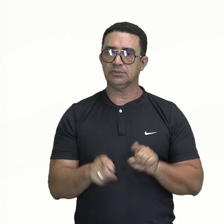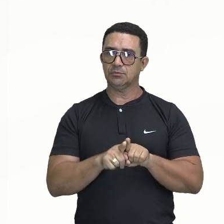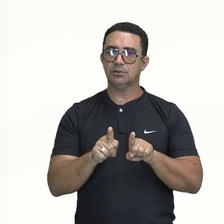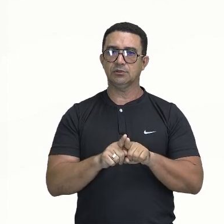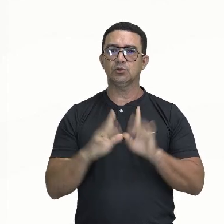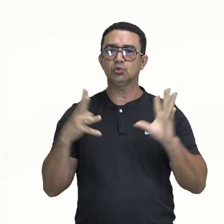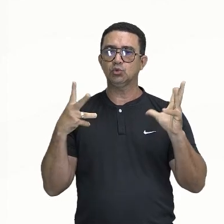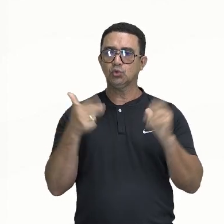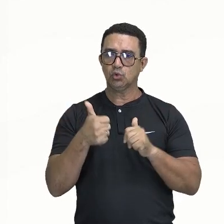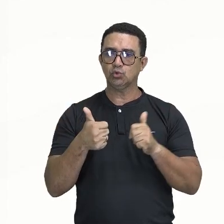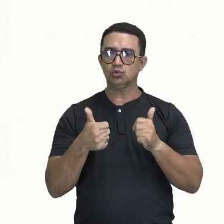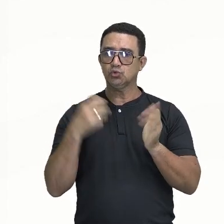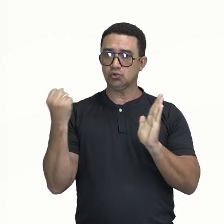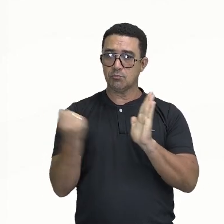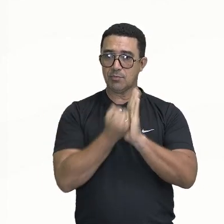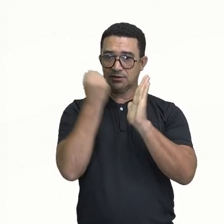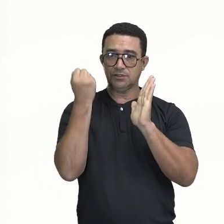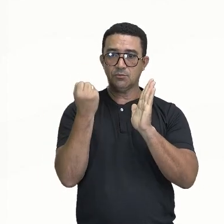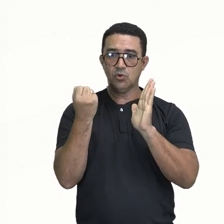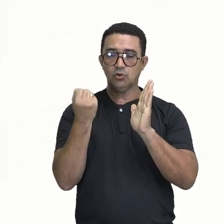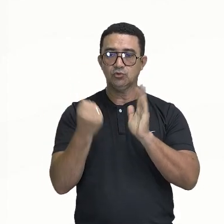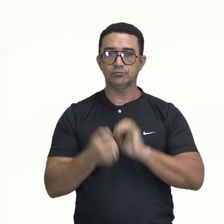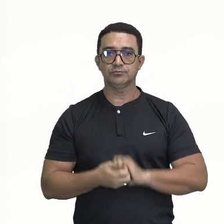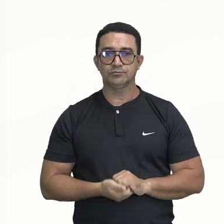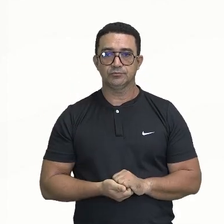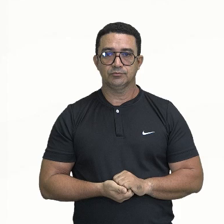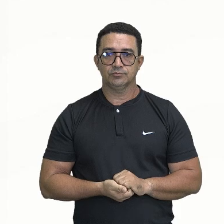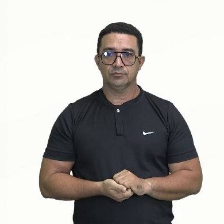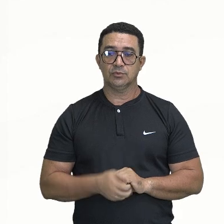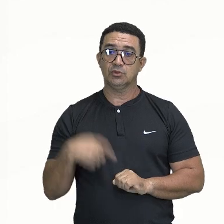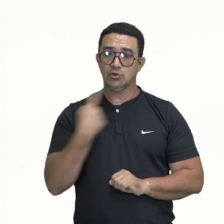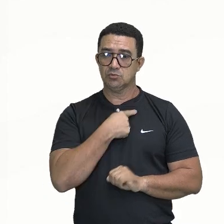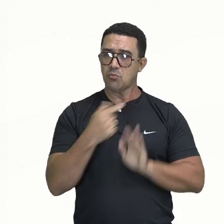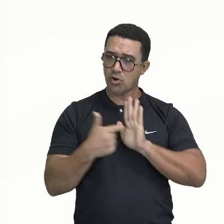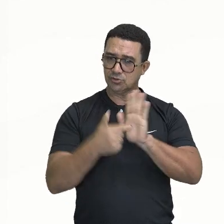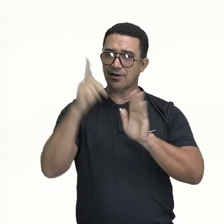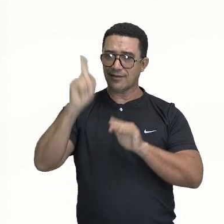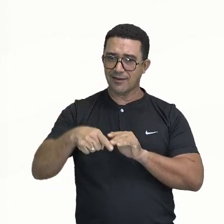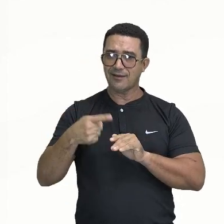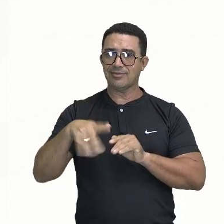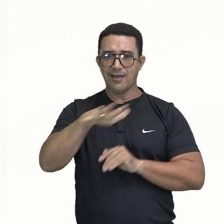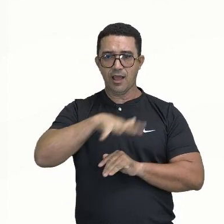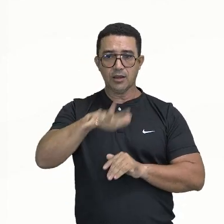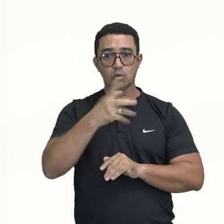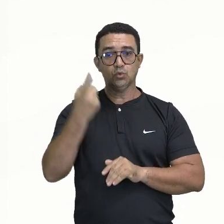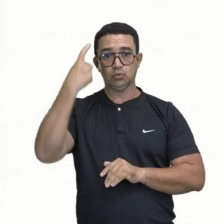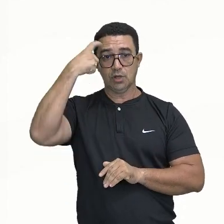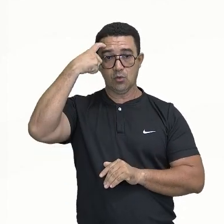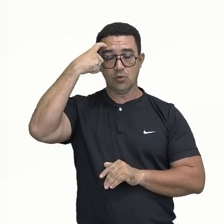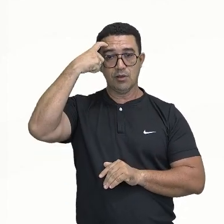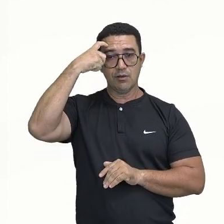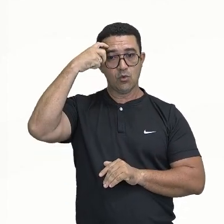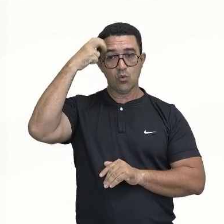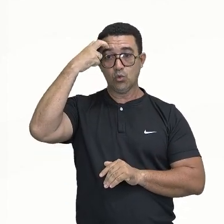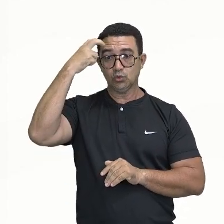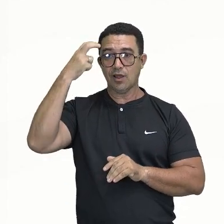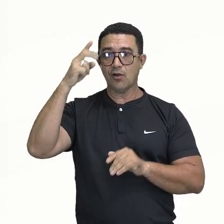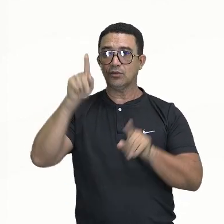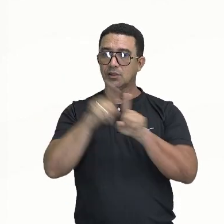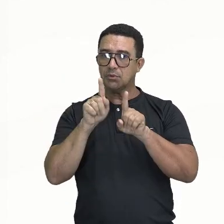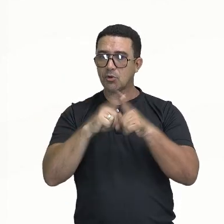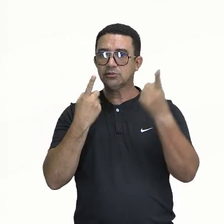todos esses patrimônios, quando a gente traz aquela questão cultural, ele vai estar tratando da questão da expressão,